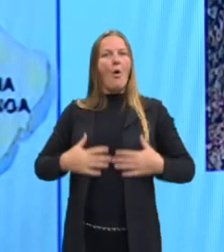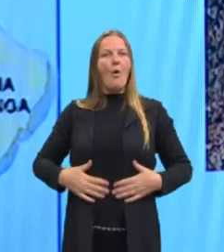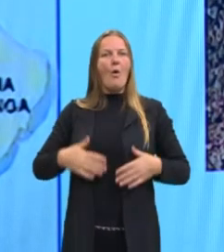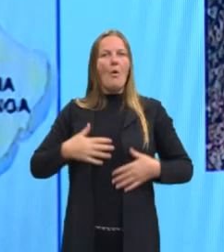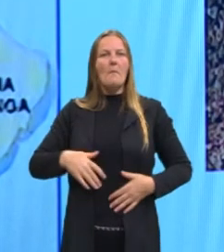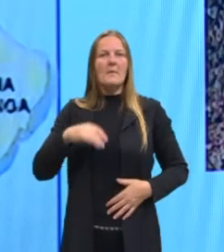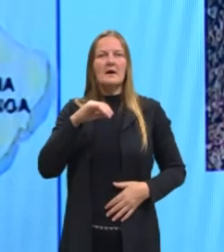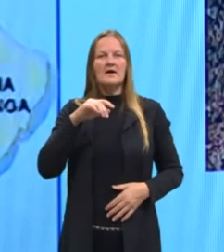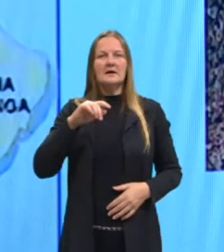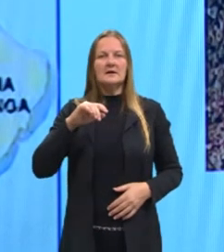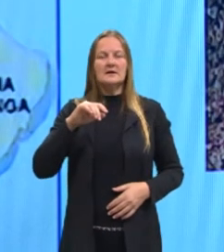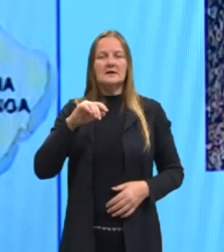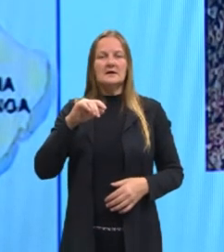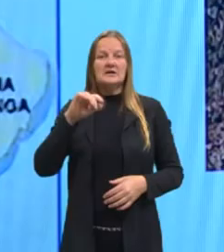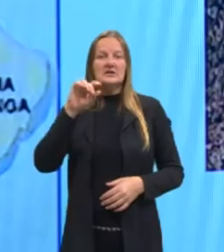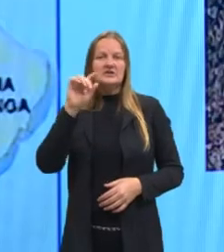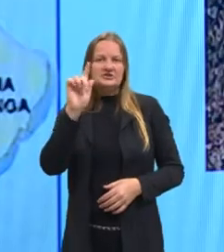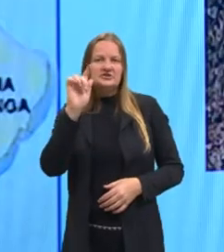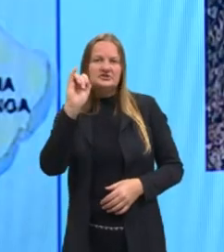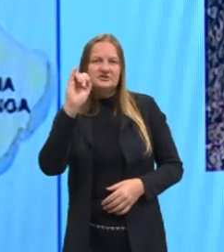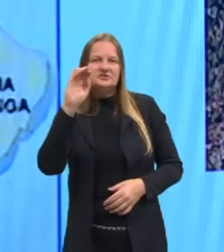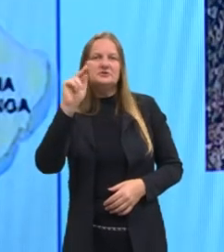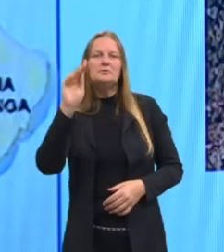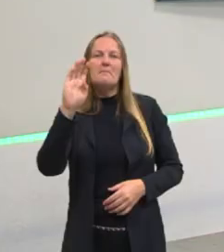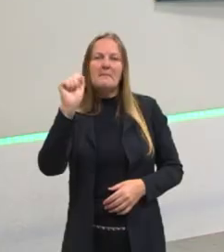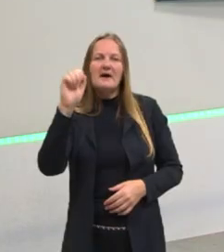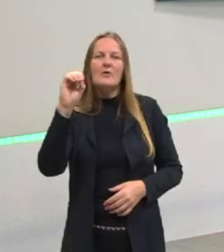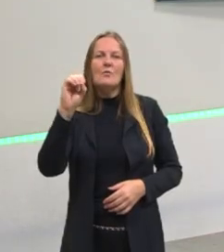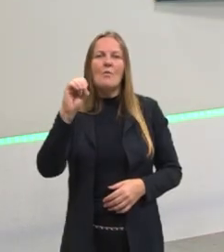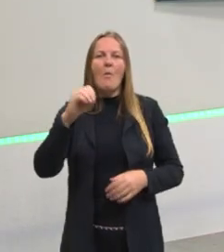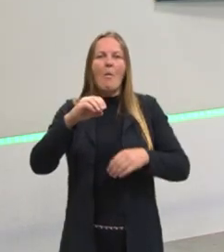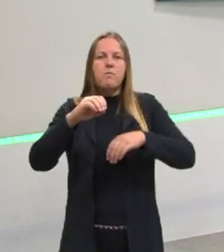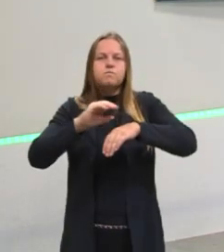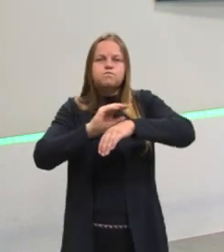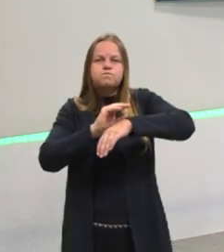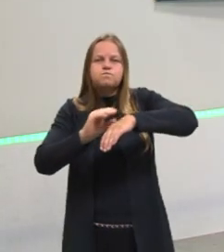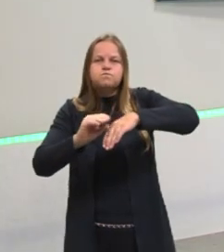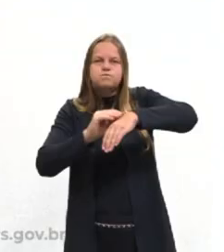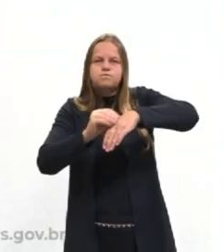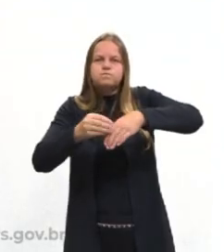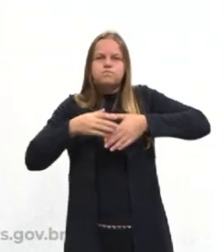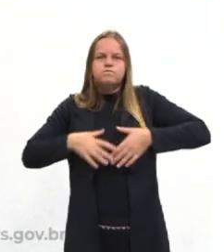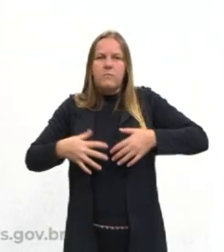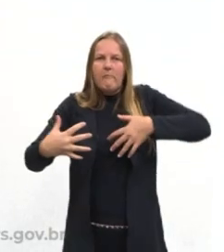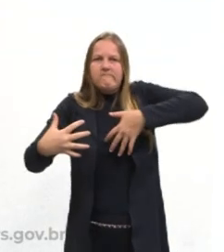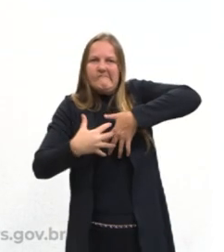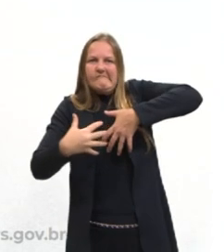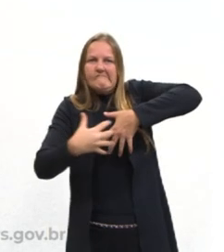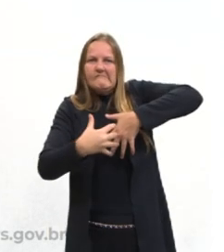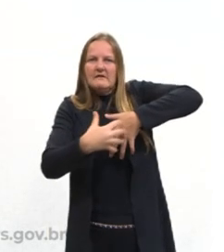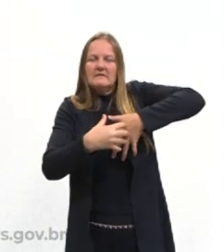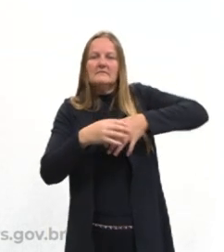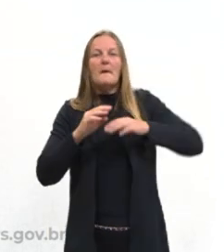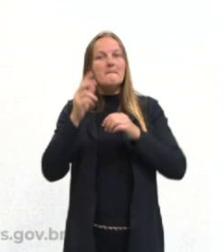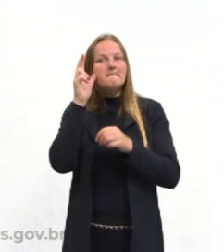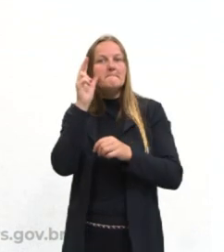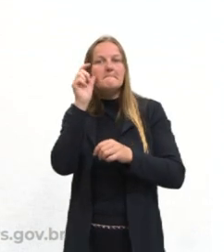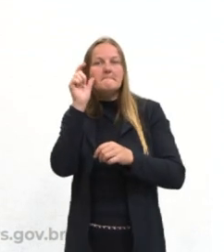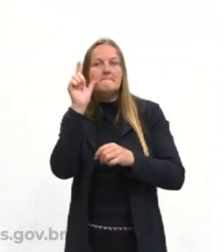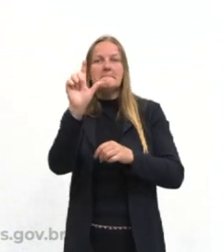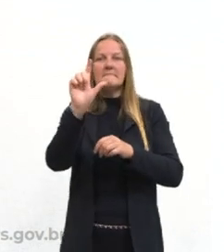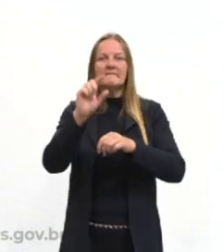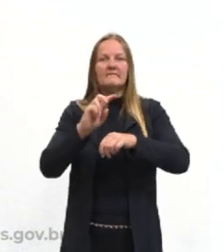gibão aquela roupa de couro para ele poder entrar no tirar o gado aquela coisa toda aquela roupa de cor para não